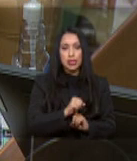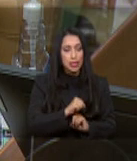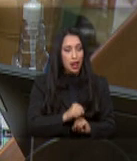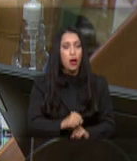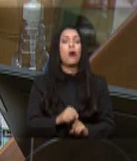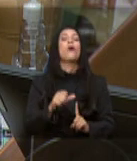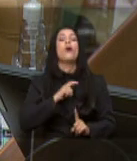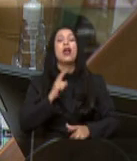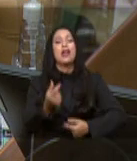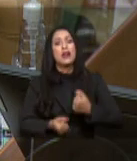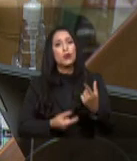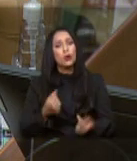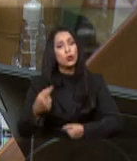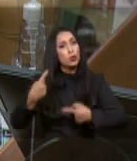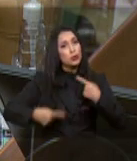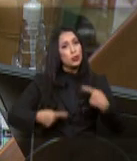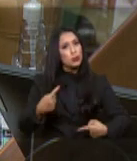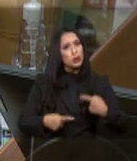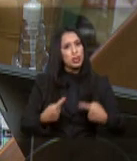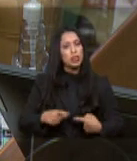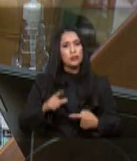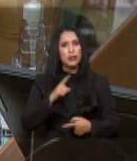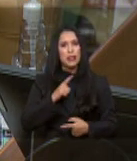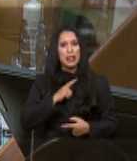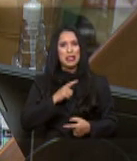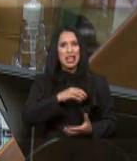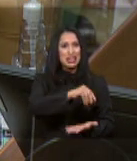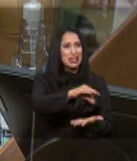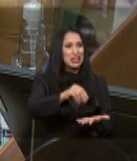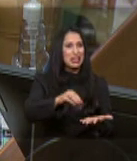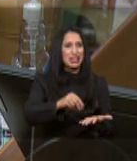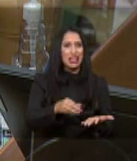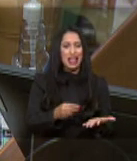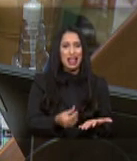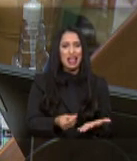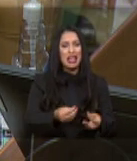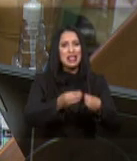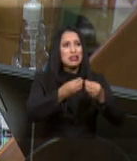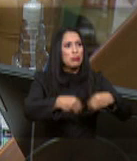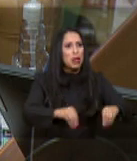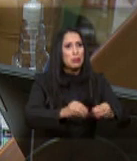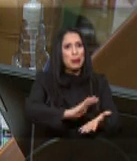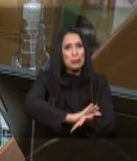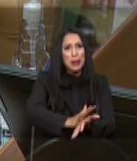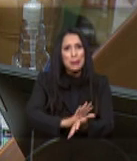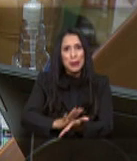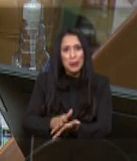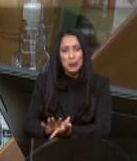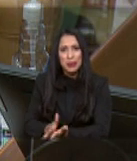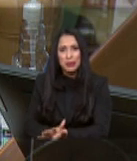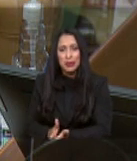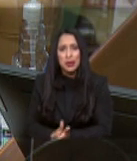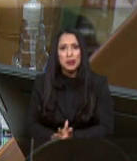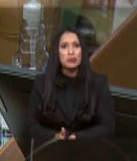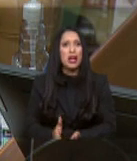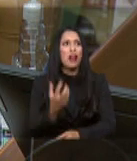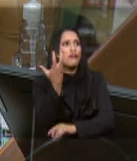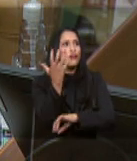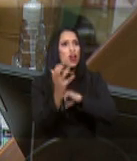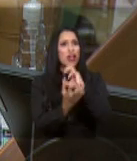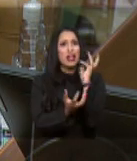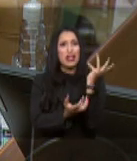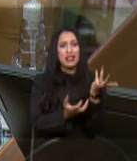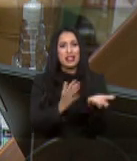os abusos de exploração, desbarato de terras e dinheiros, com a destruição vandálica de suas preciosas